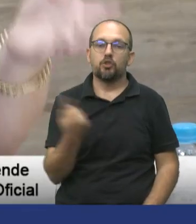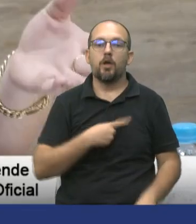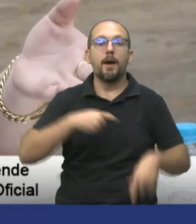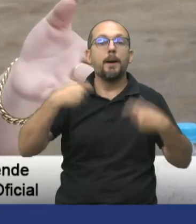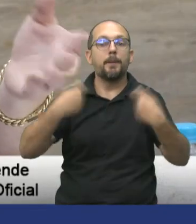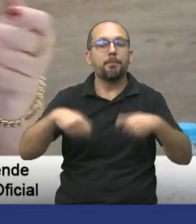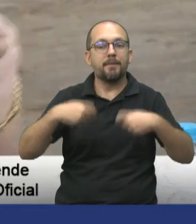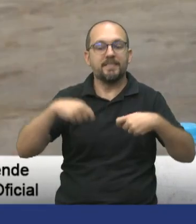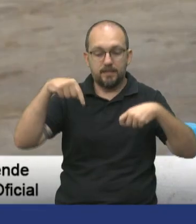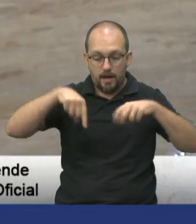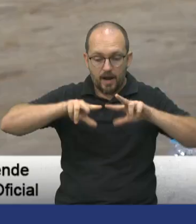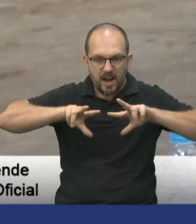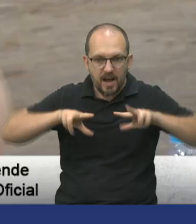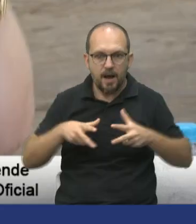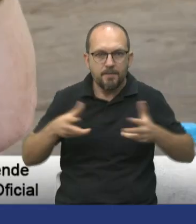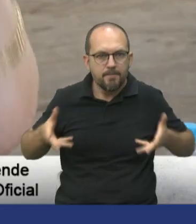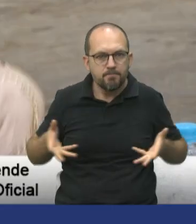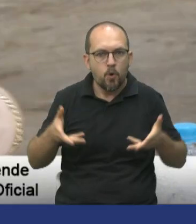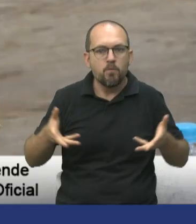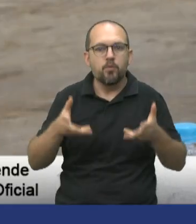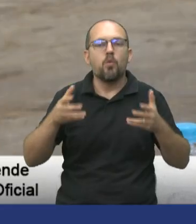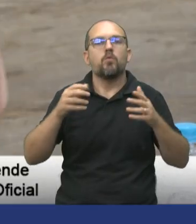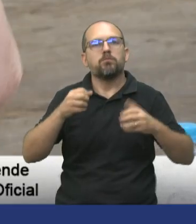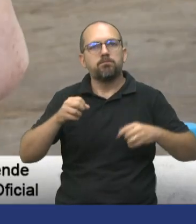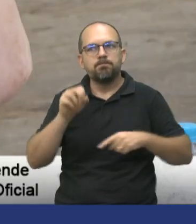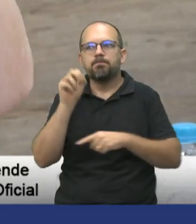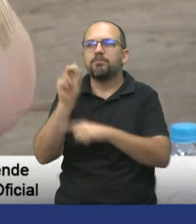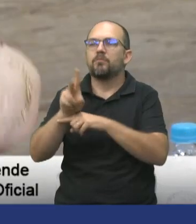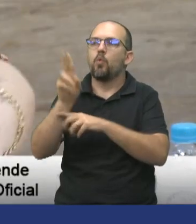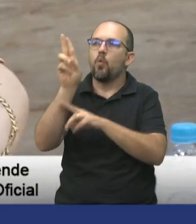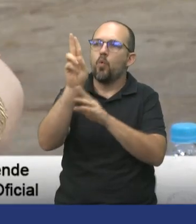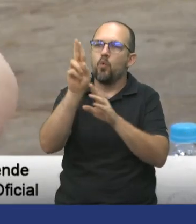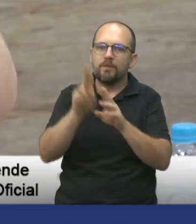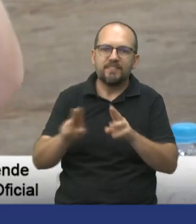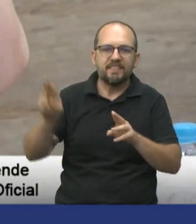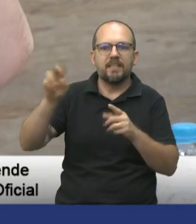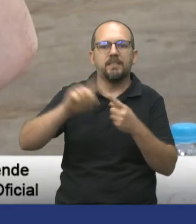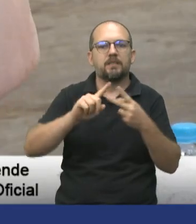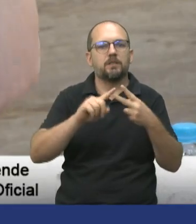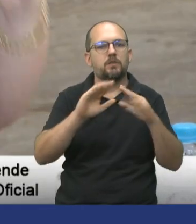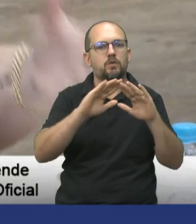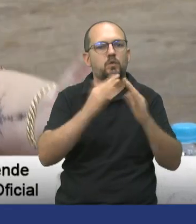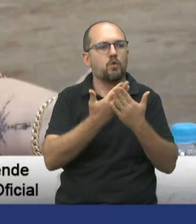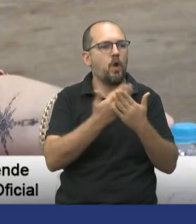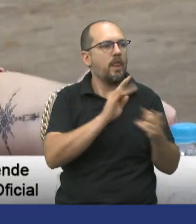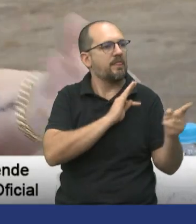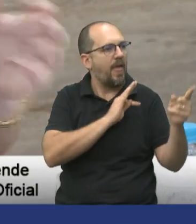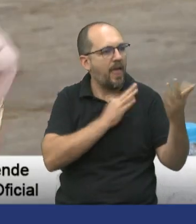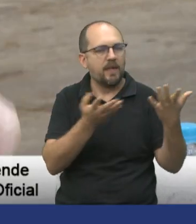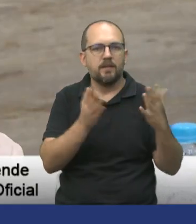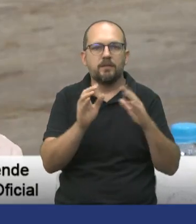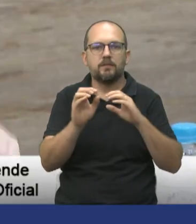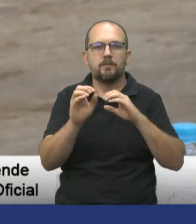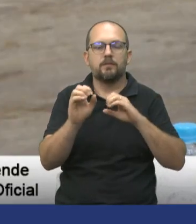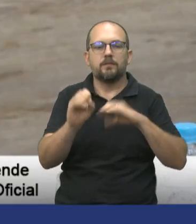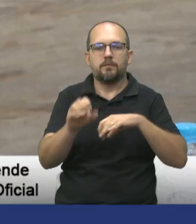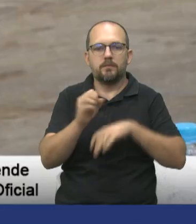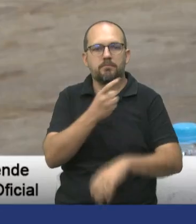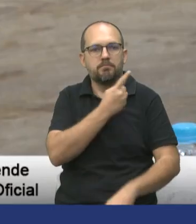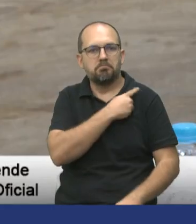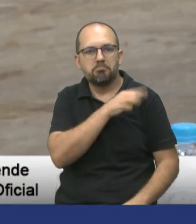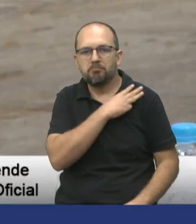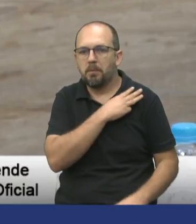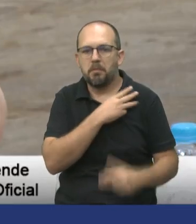esta casa para a universidade, para os colégios técnicos, para o ensino fundamental.